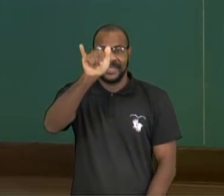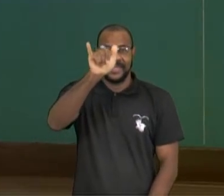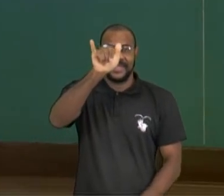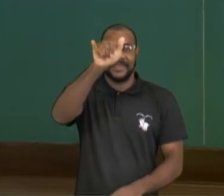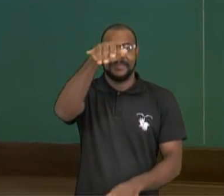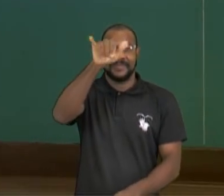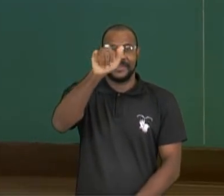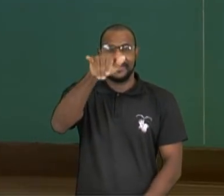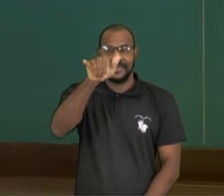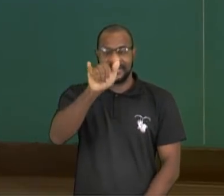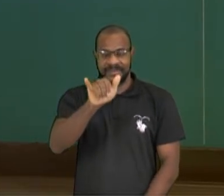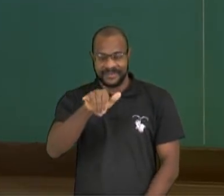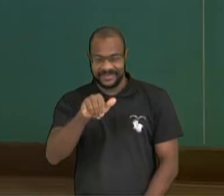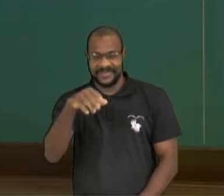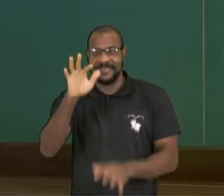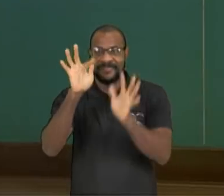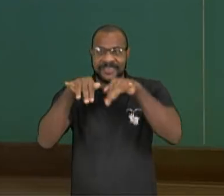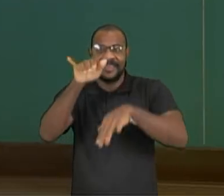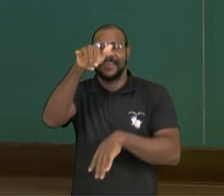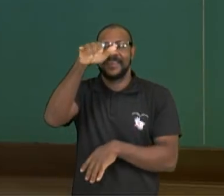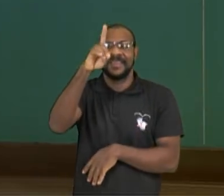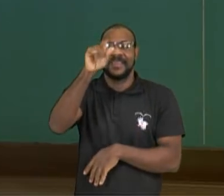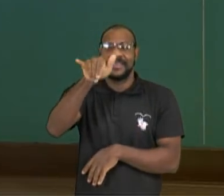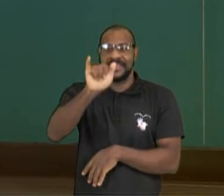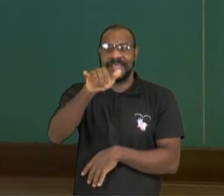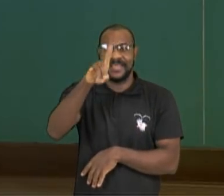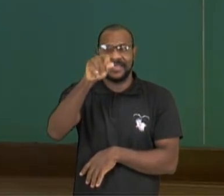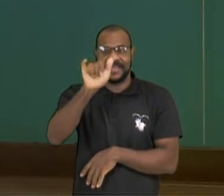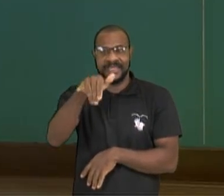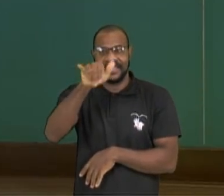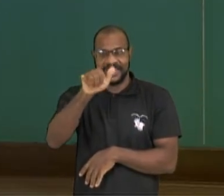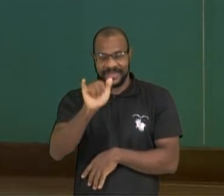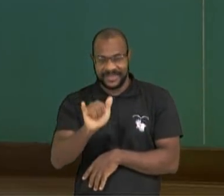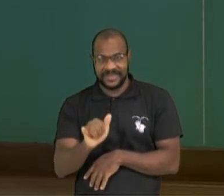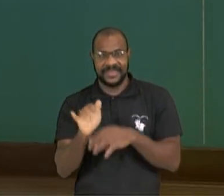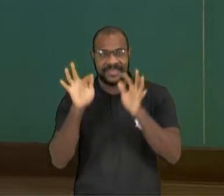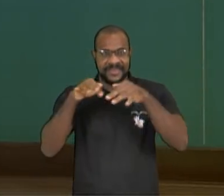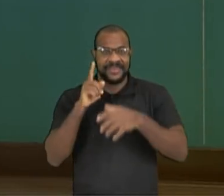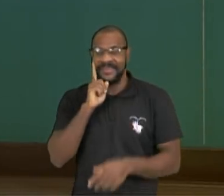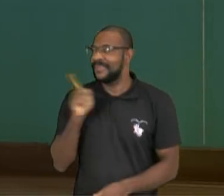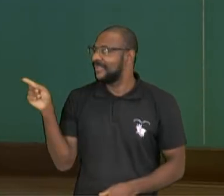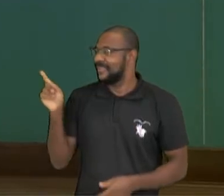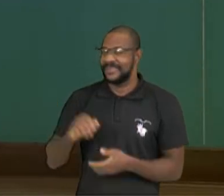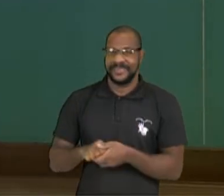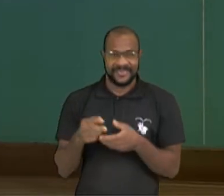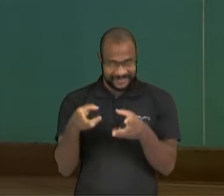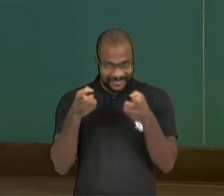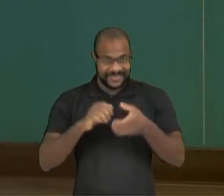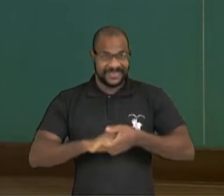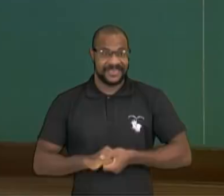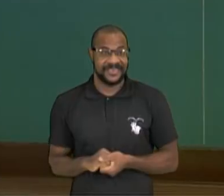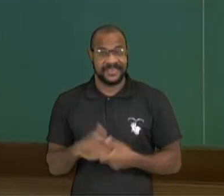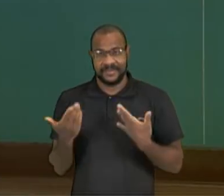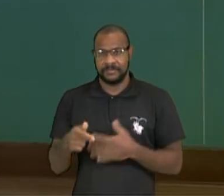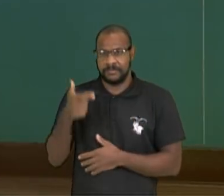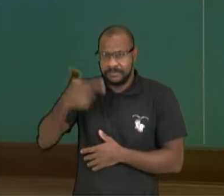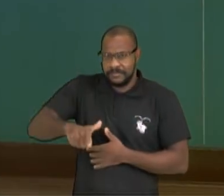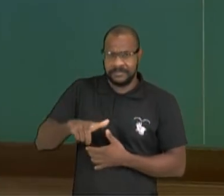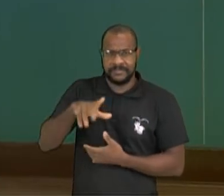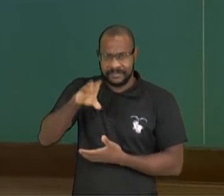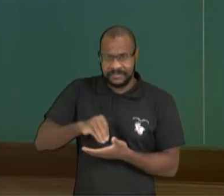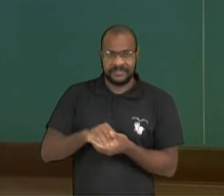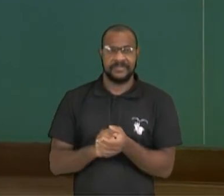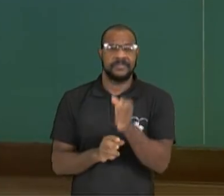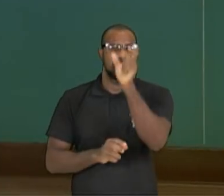Sunday, Monday, Tuesday, Wednesday, Thursday, Friday e Saturday. Vamos repetir um pouquinho